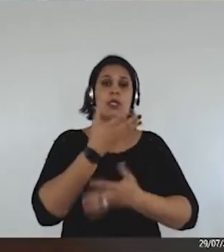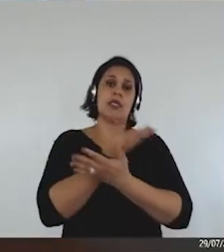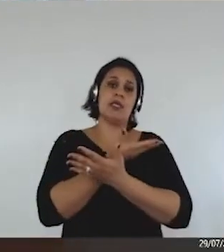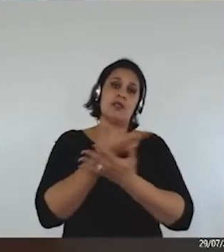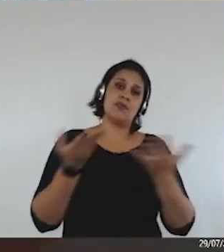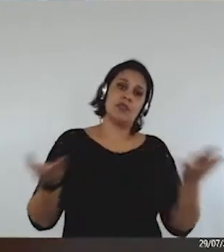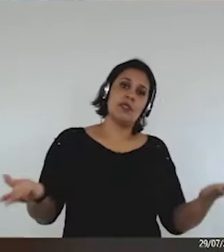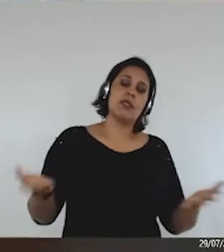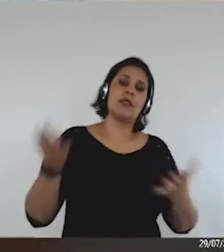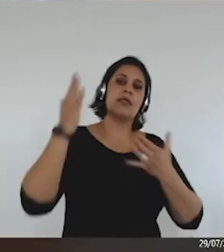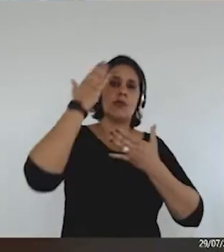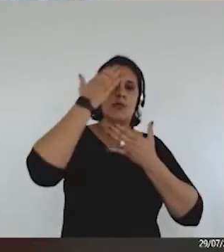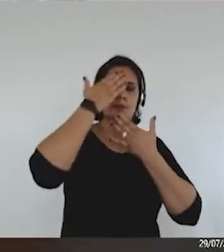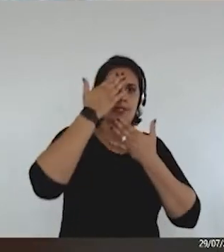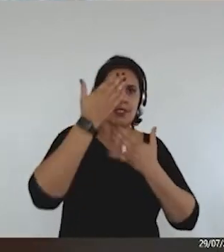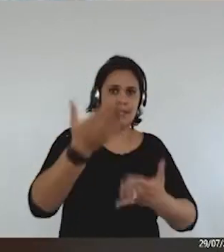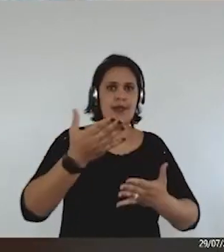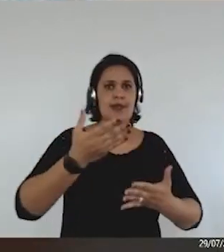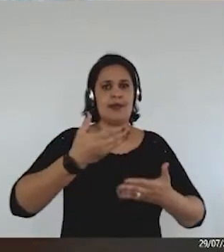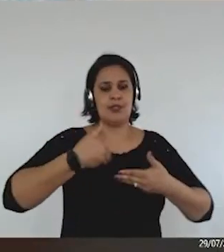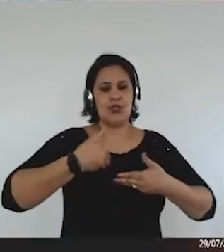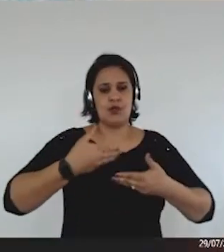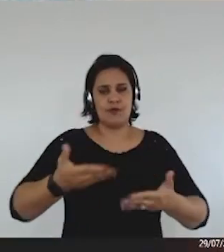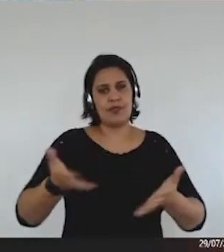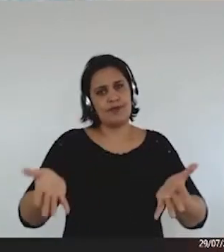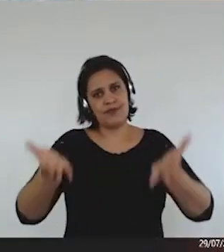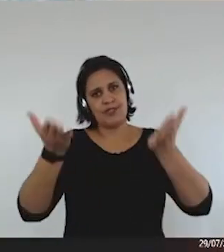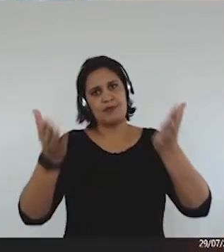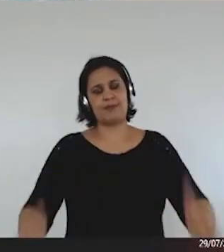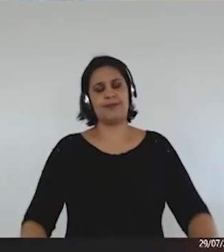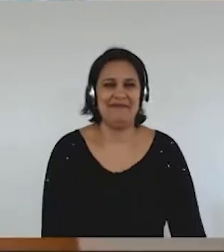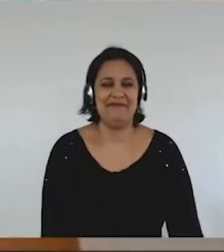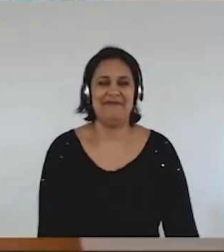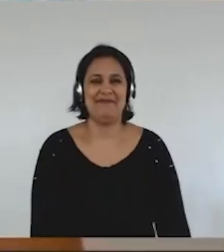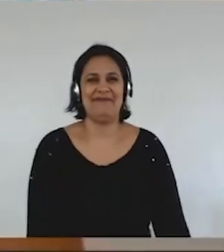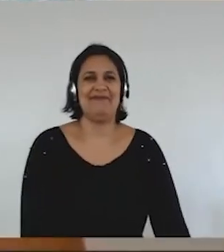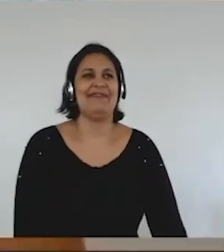obrigada, presidente, pela oportunidade. Vamos em frente.